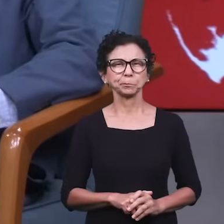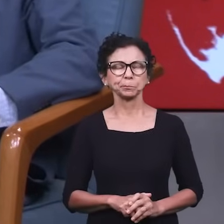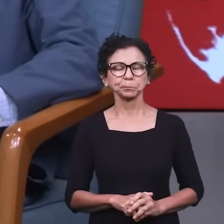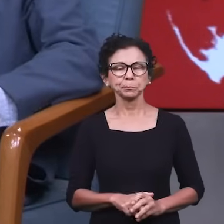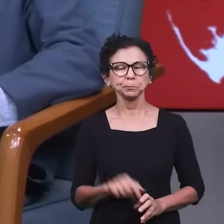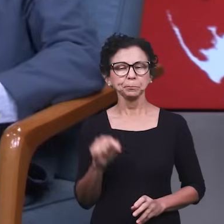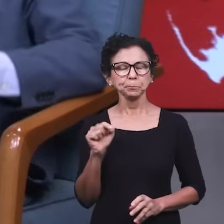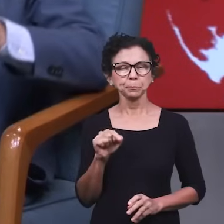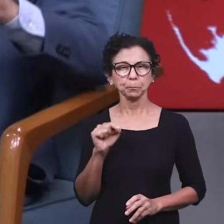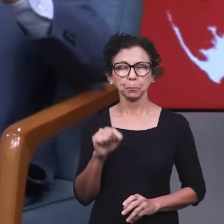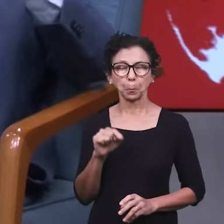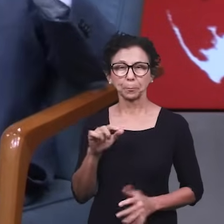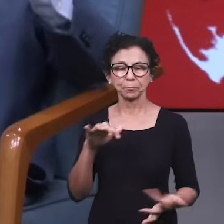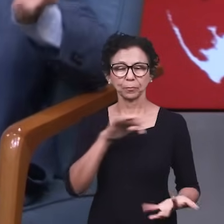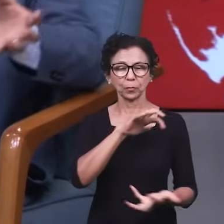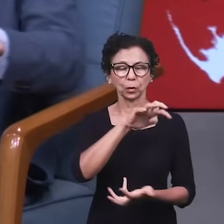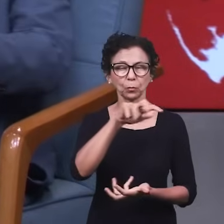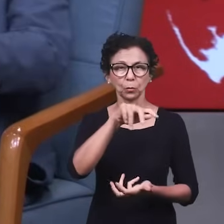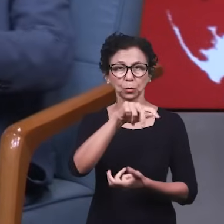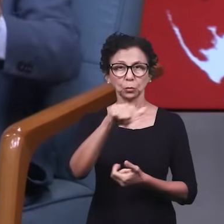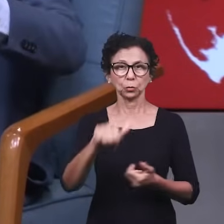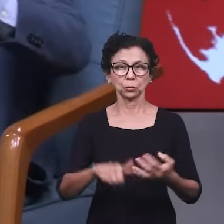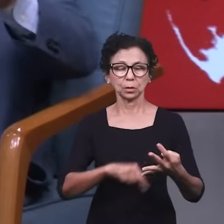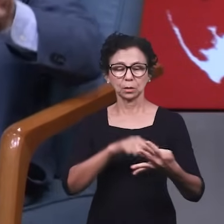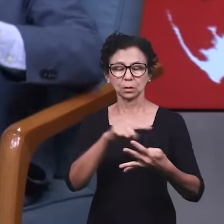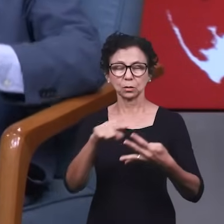criadora, aquela que é a medida das